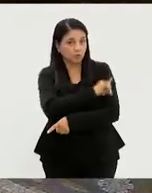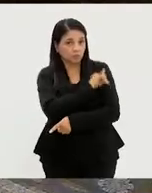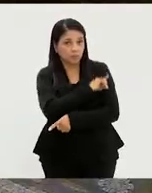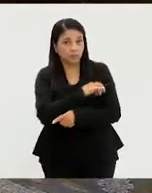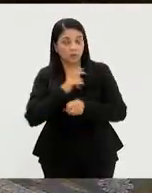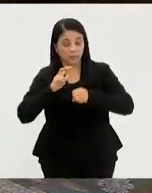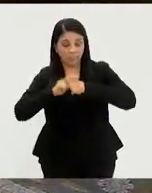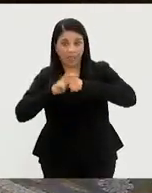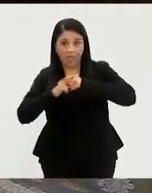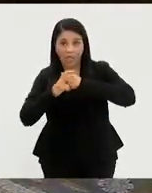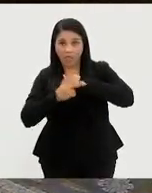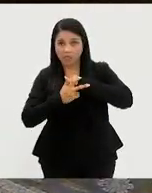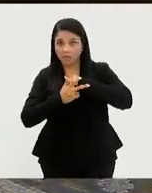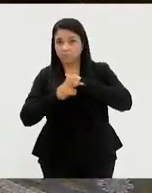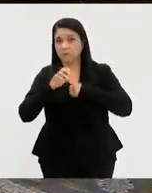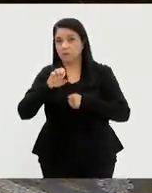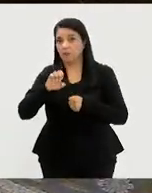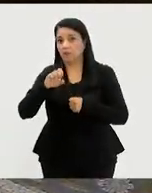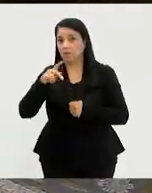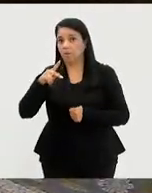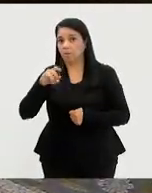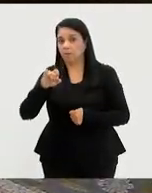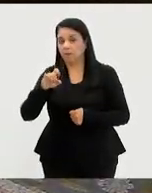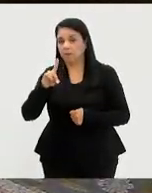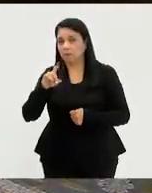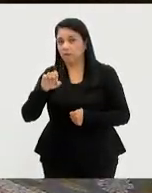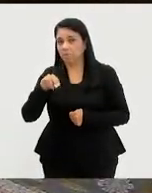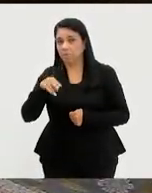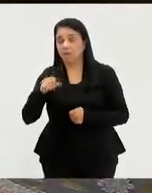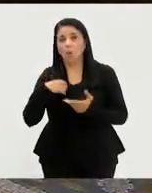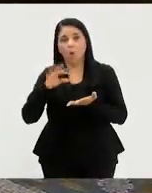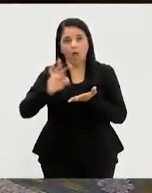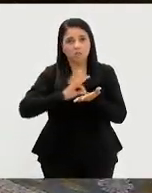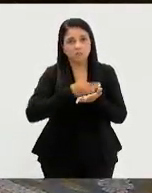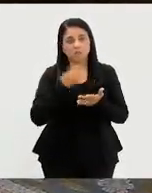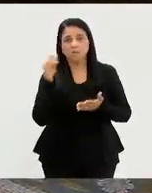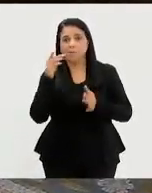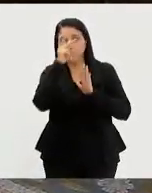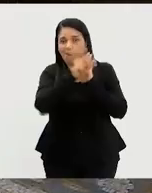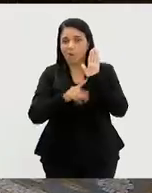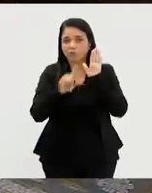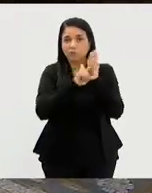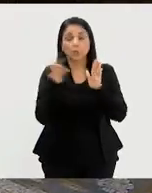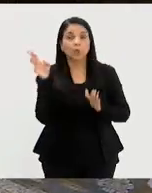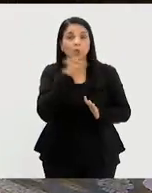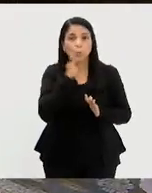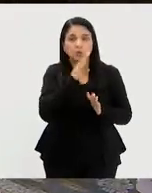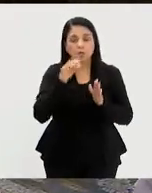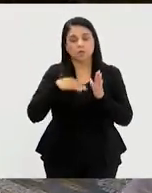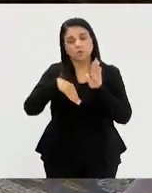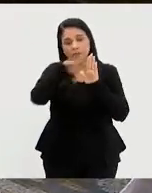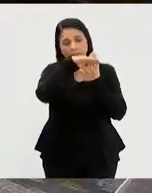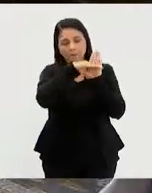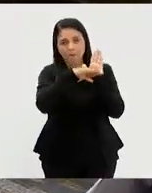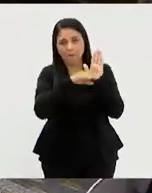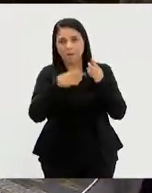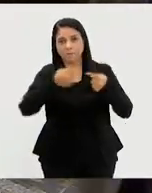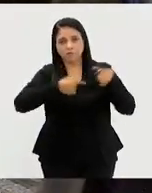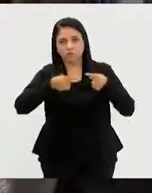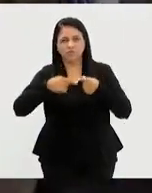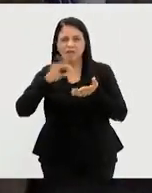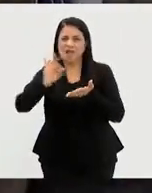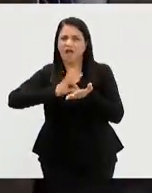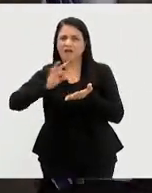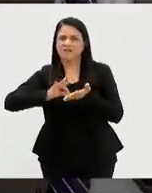dengue eu acabei de assinar um projeto em regime de de urgência né para ser colocado aqui no plenário mas para que a gente não assine vários projetos